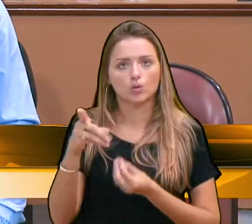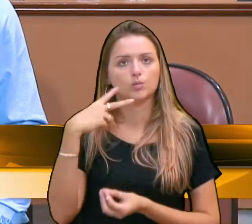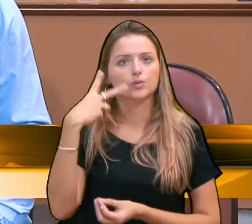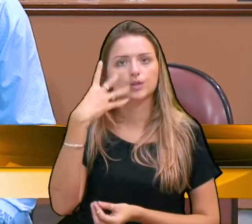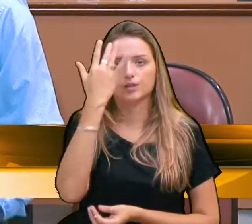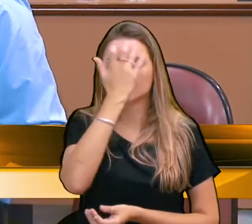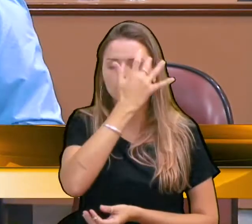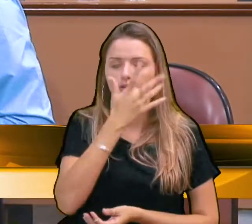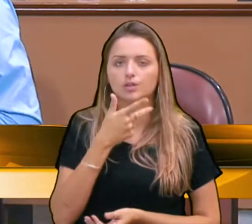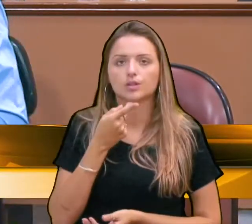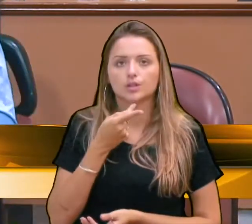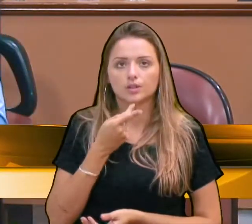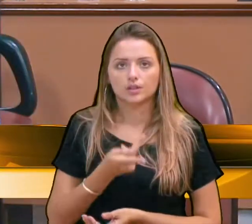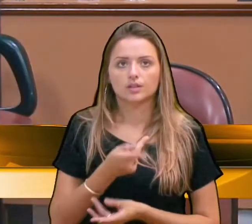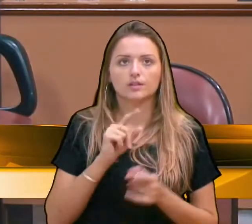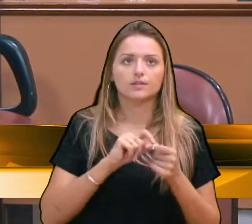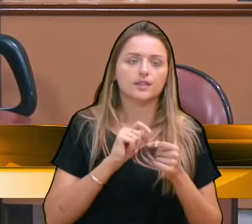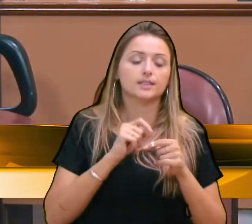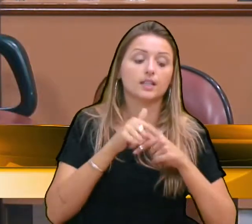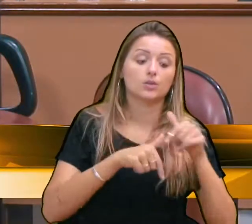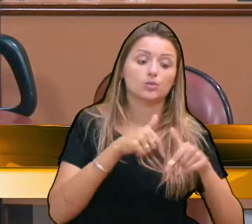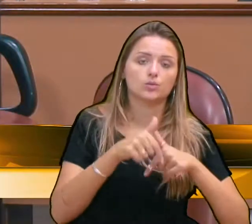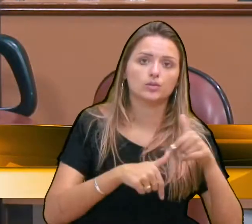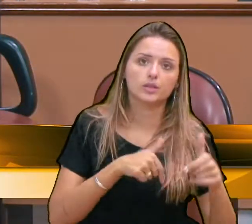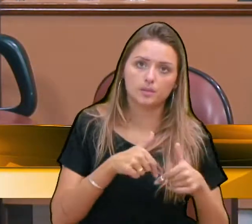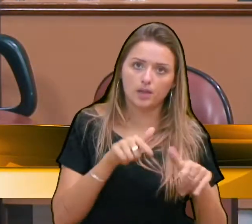pontuou, fazendo esse trabalho.